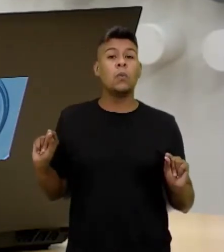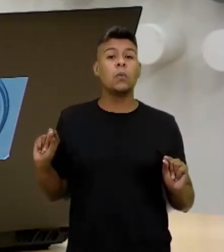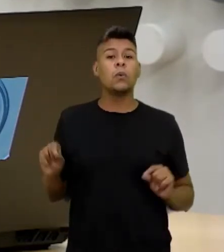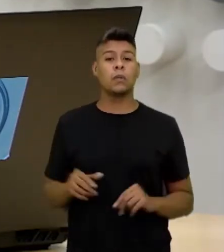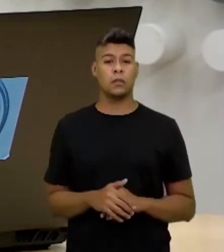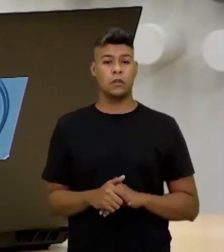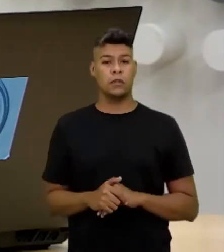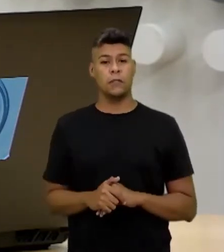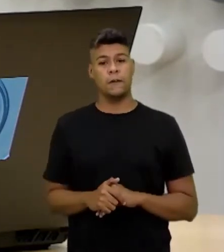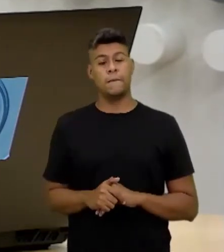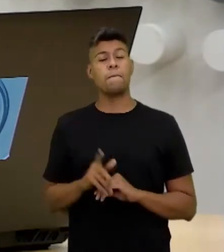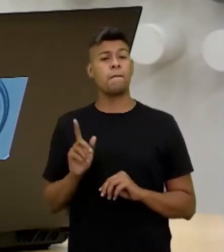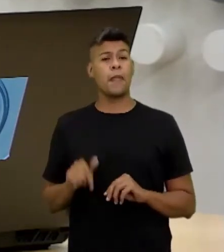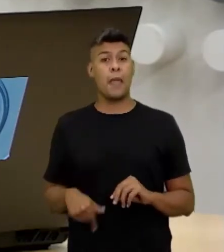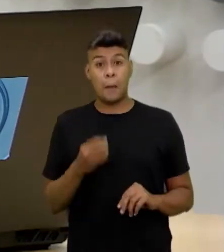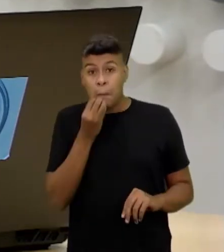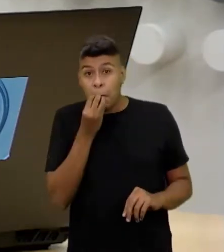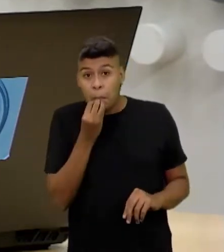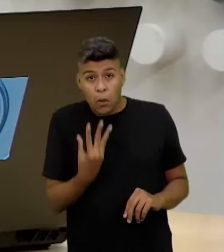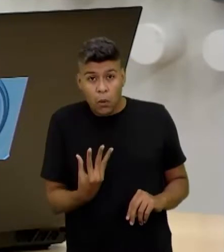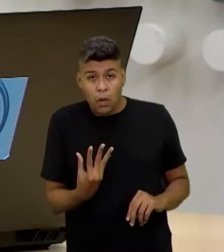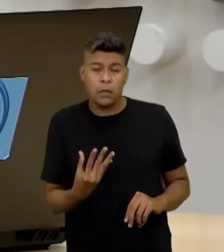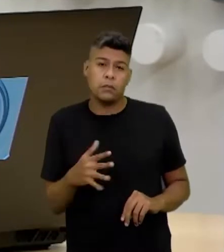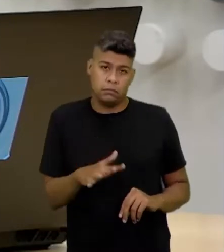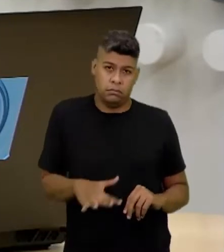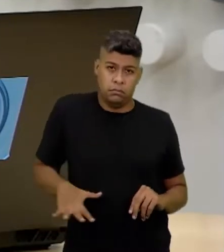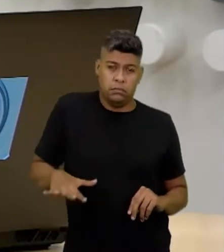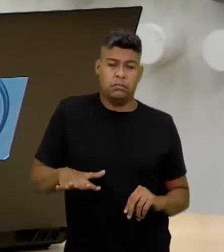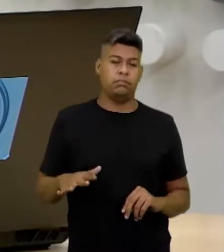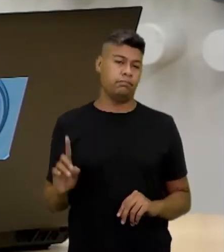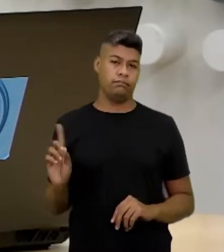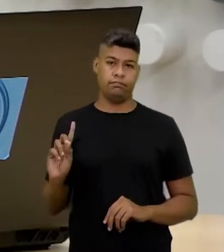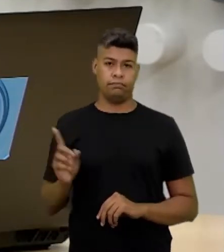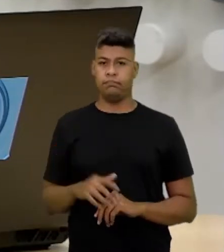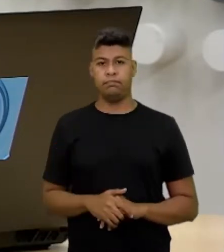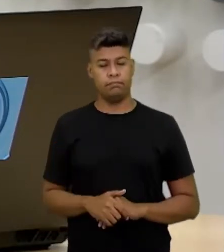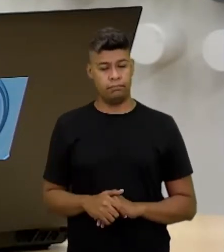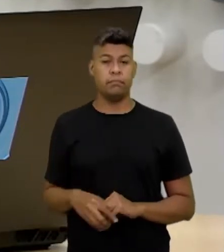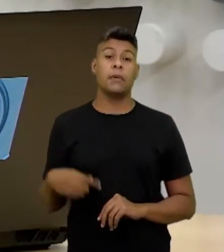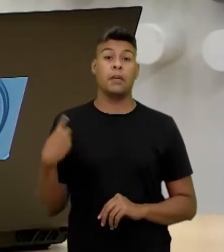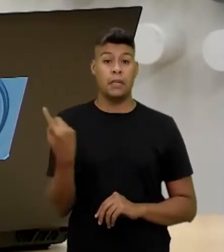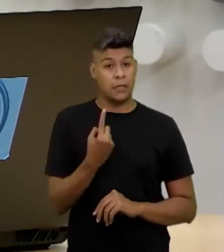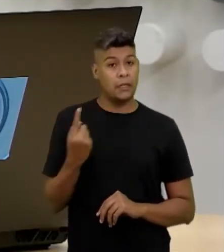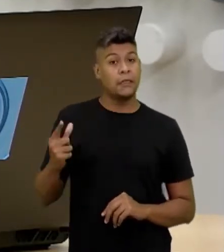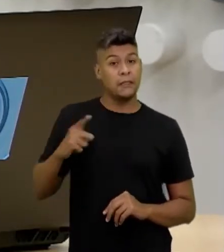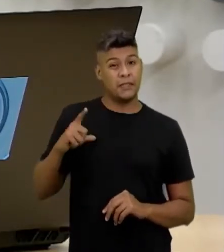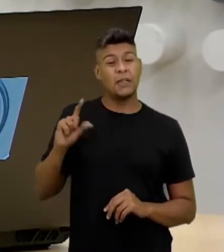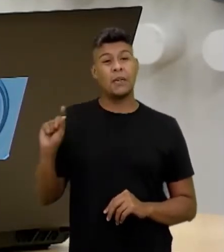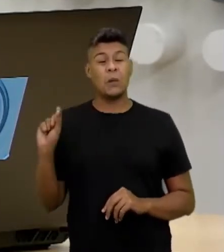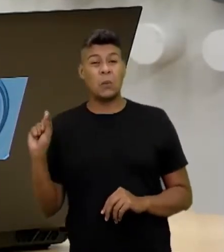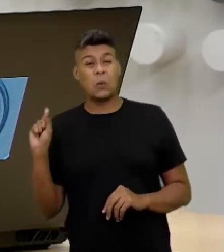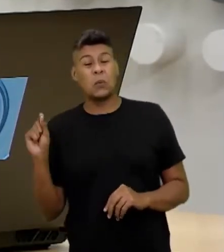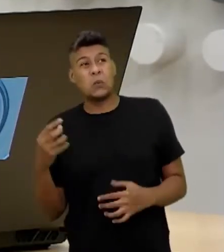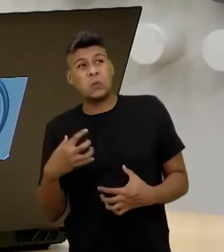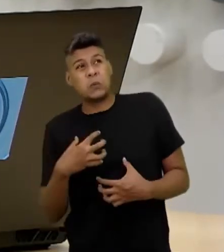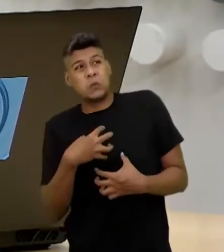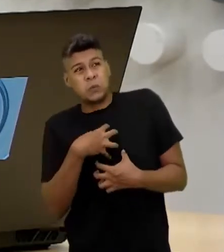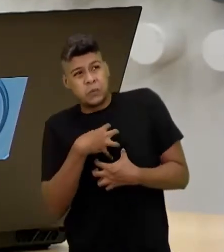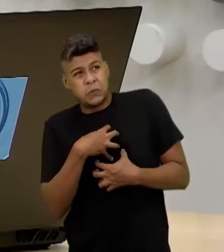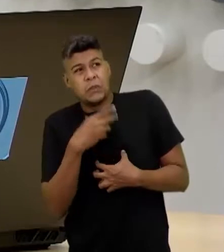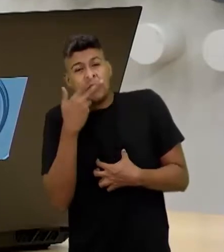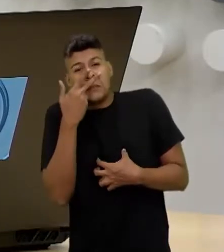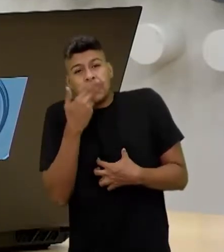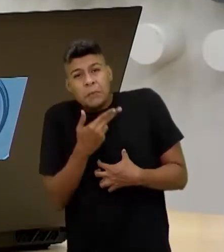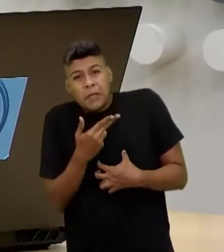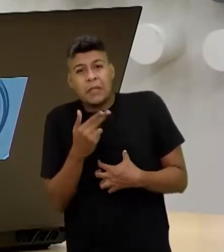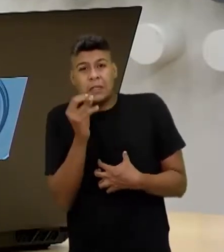que não é uma natureza boa e a gente tem alguns instintos que